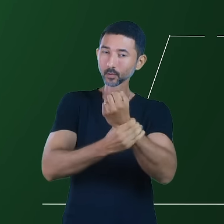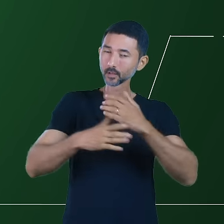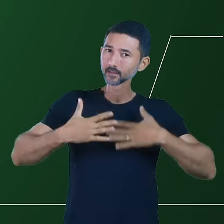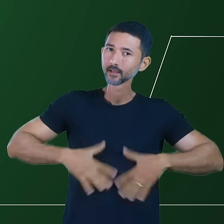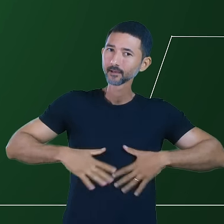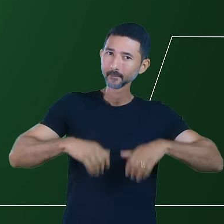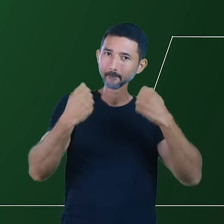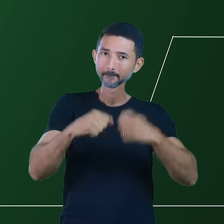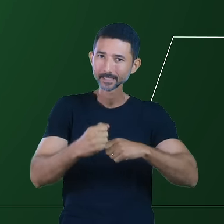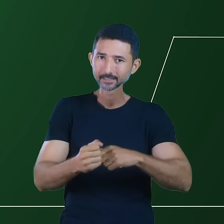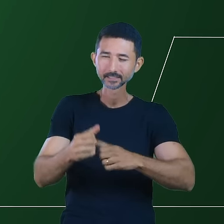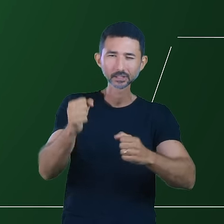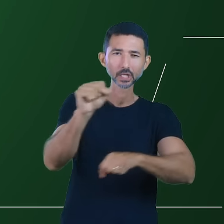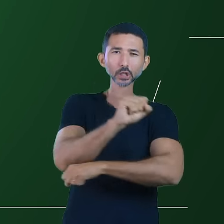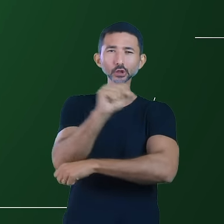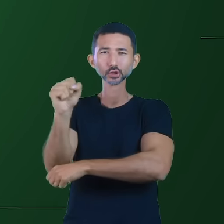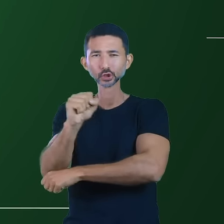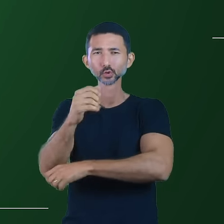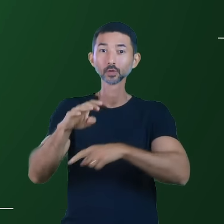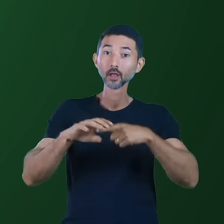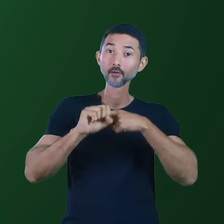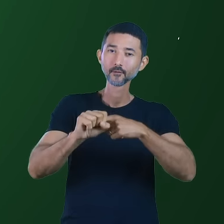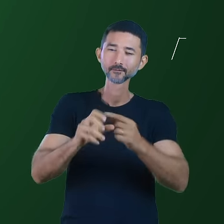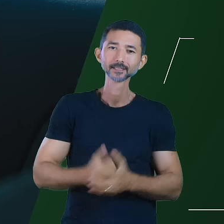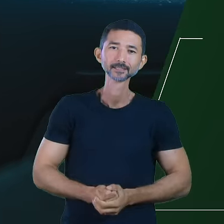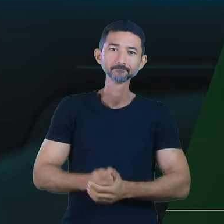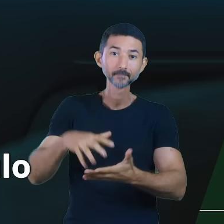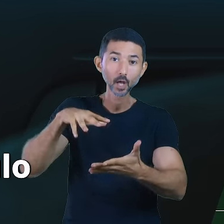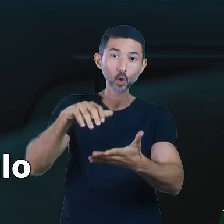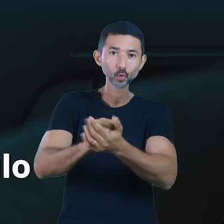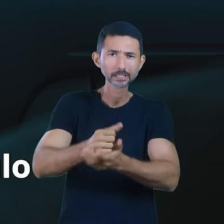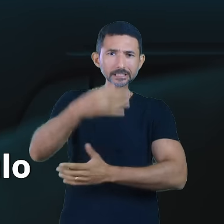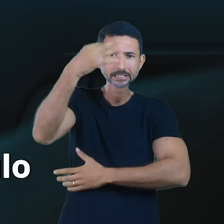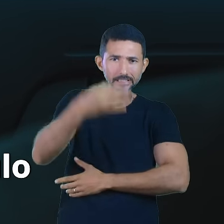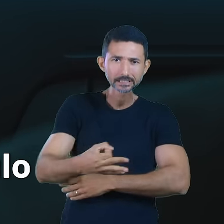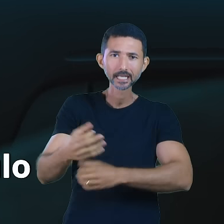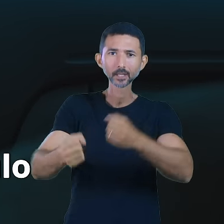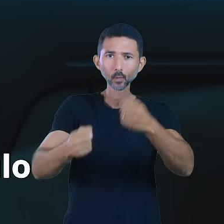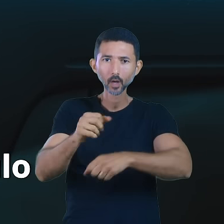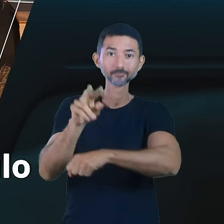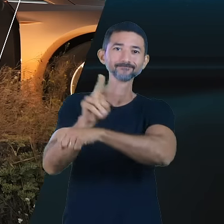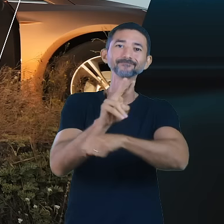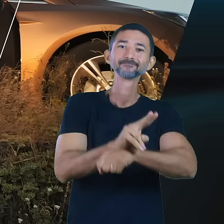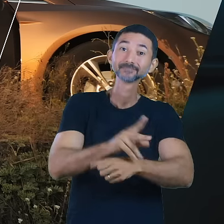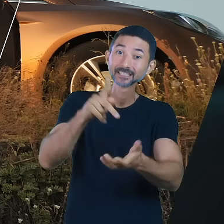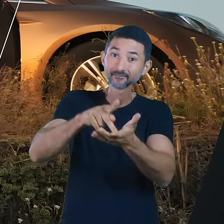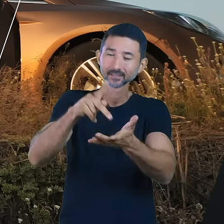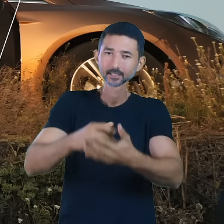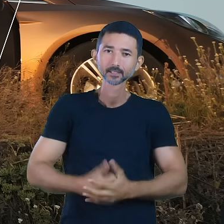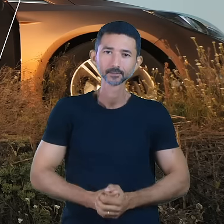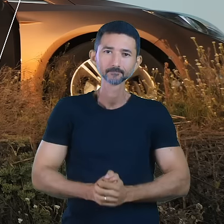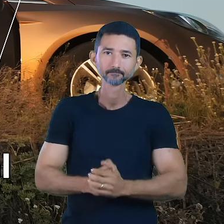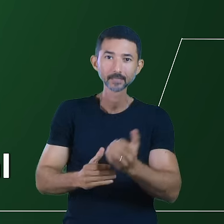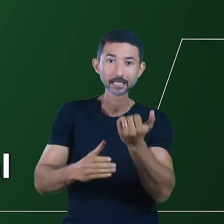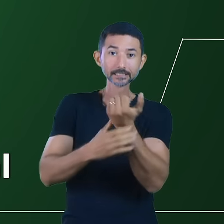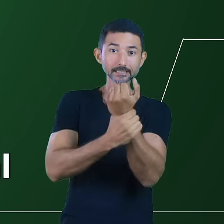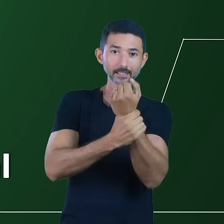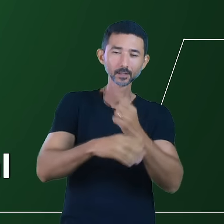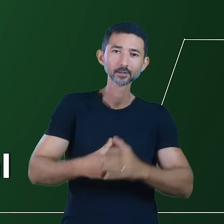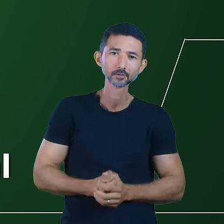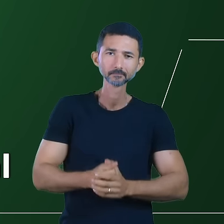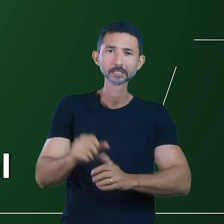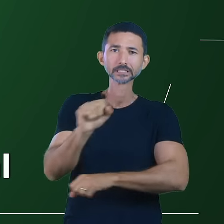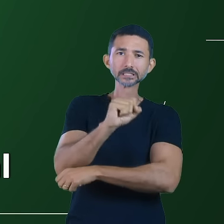a segurança e tranquilidade que precisa para dirigir com confiança. Contrate e tenha certeza de que seu veículo está realmente protegido. Com o